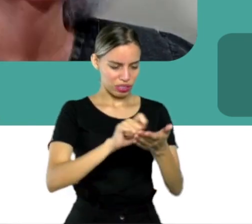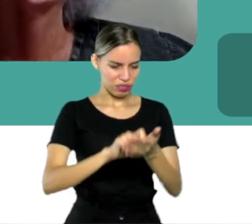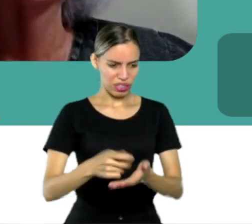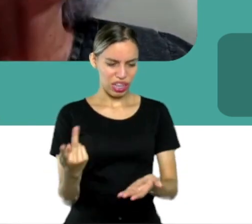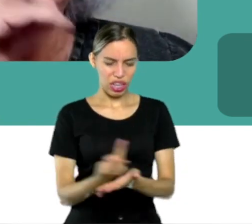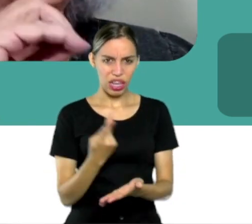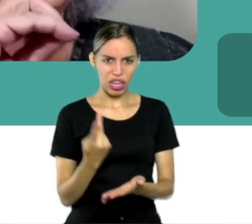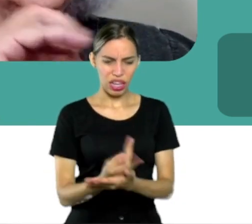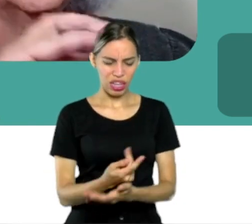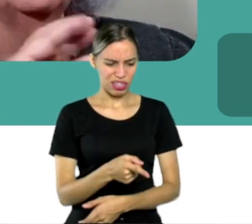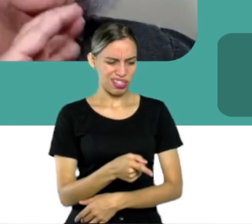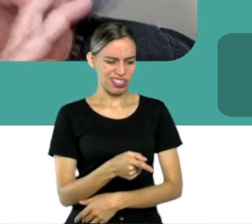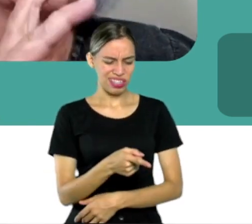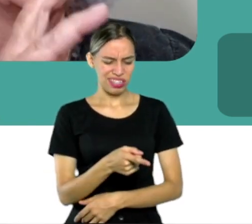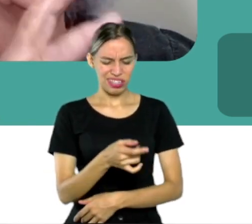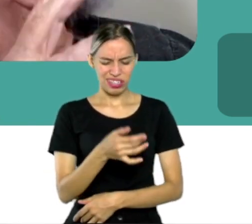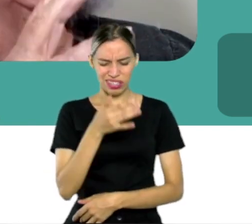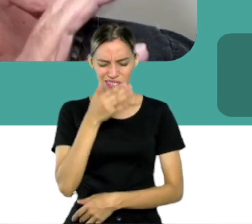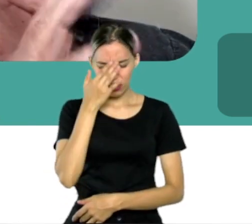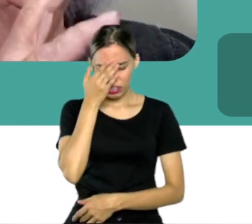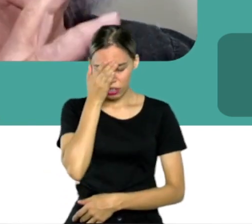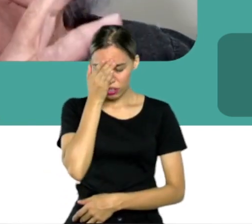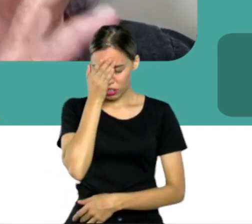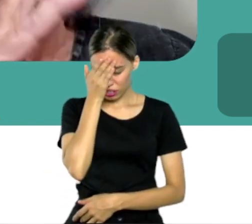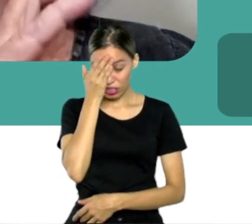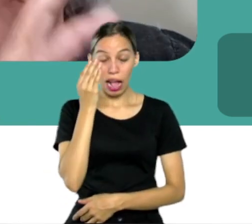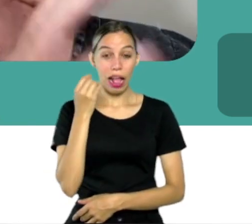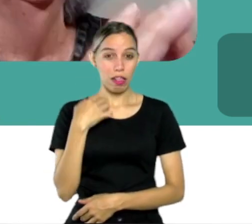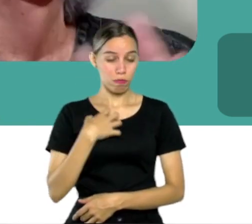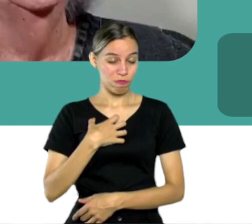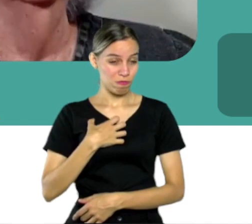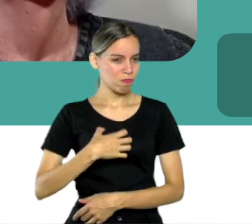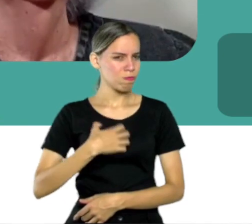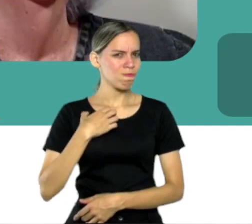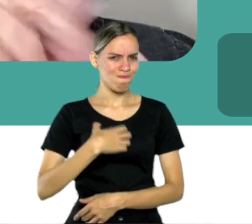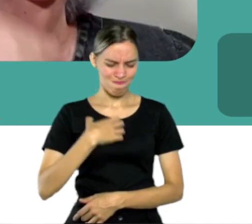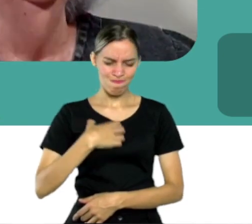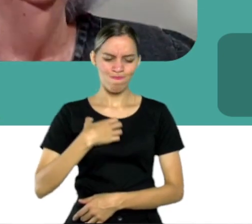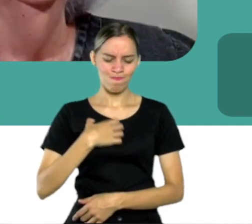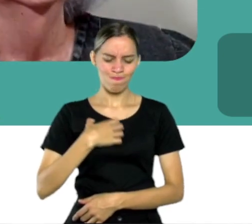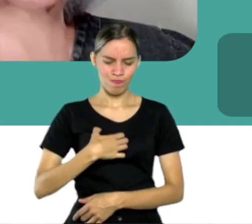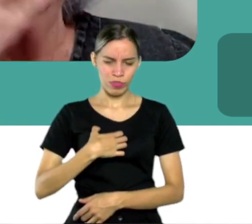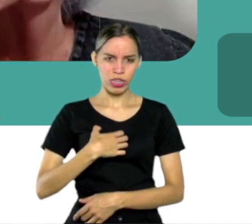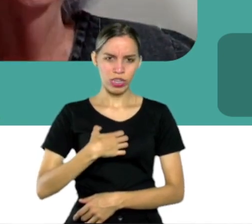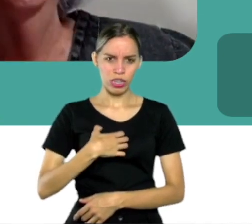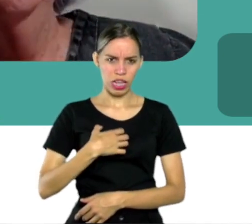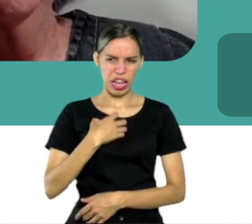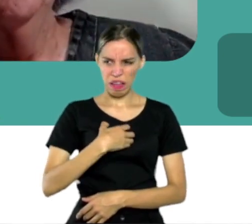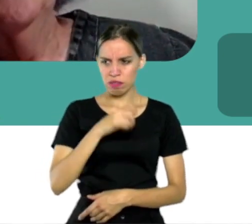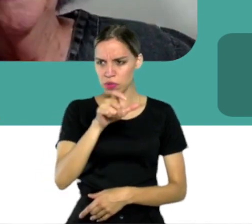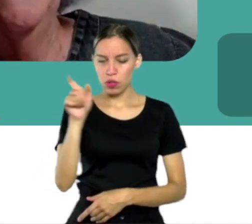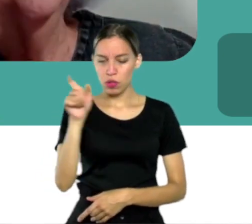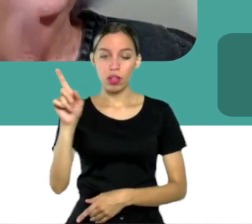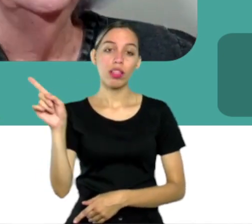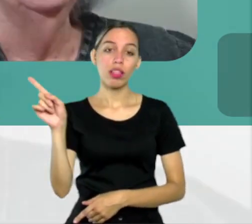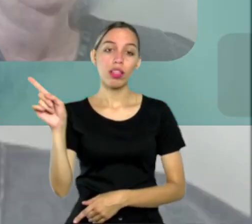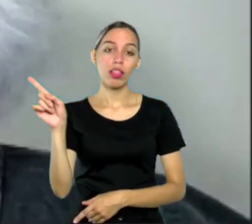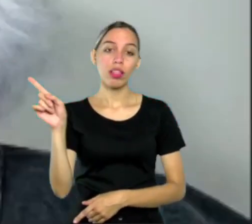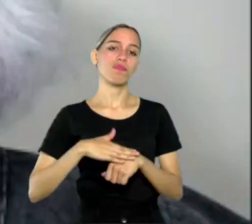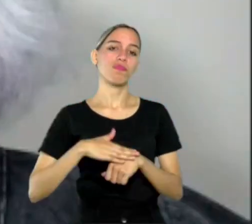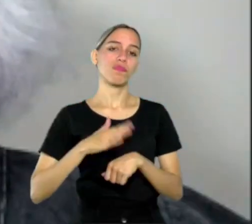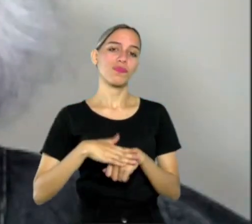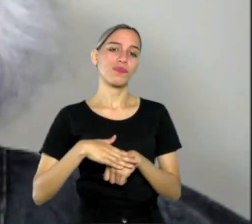por desconhecimento. Quando eu percebo, eu fico muito brava comigo, sabe? E a